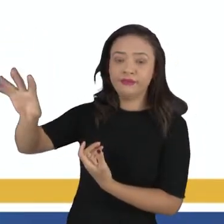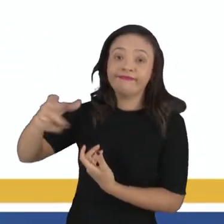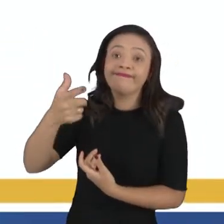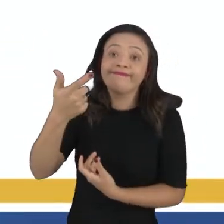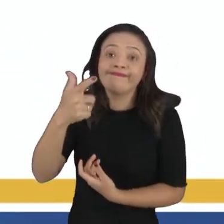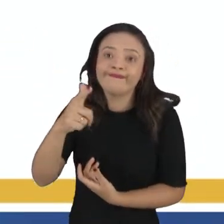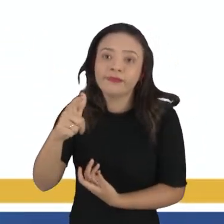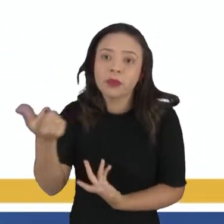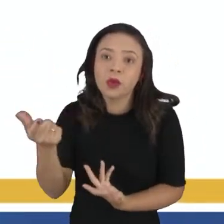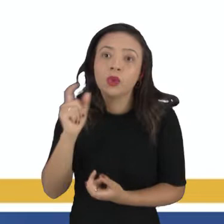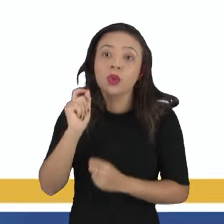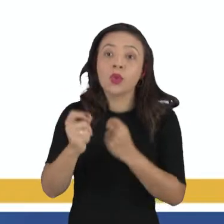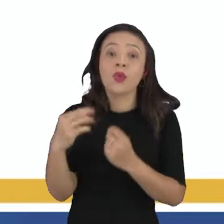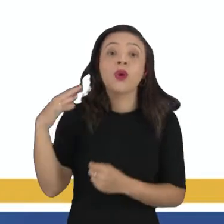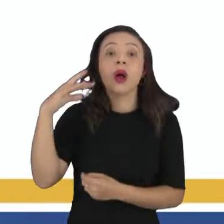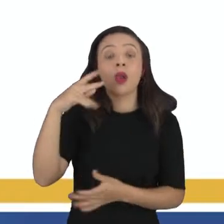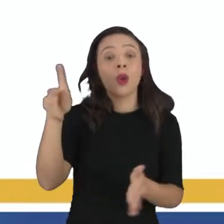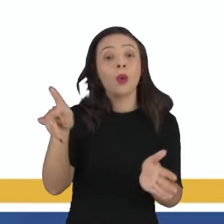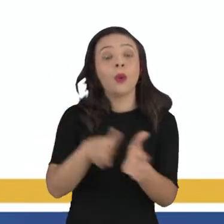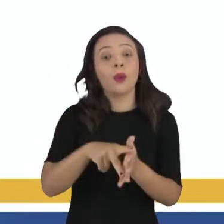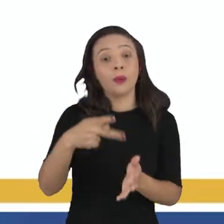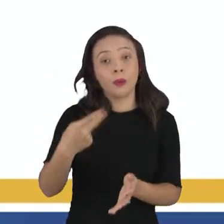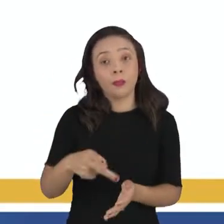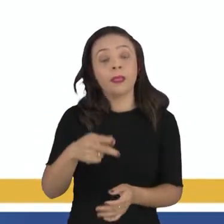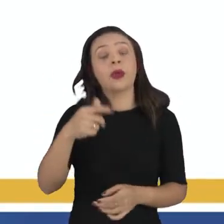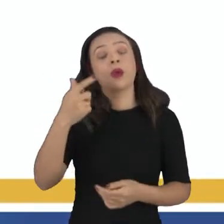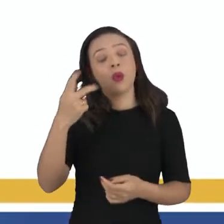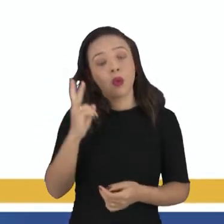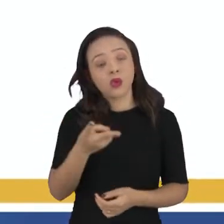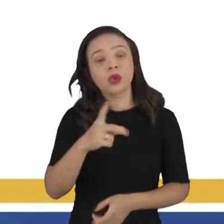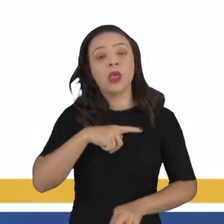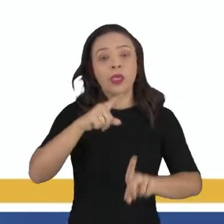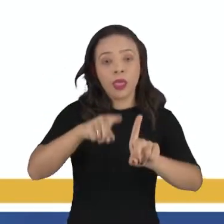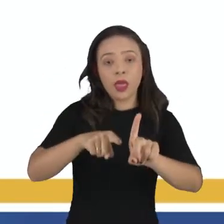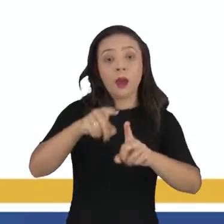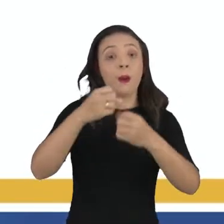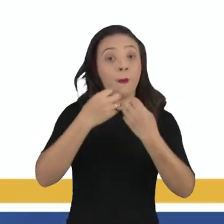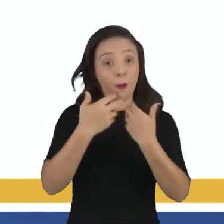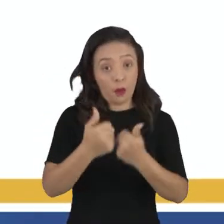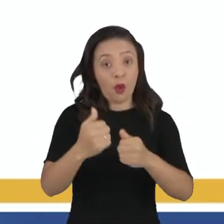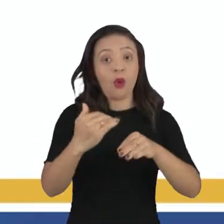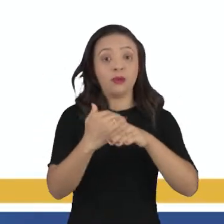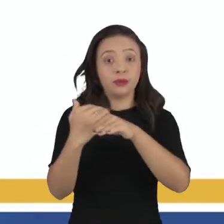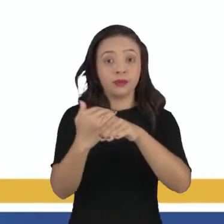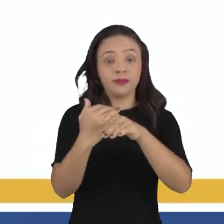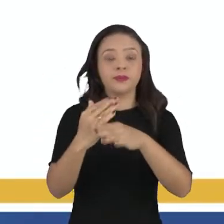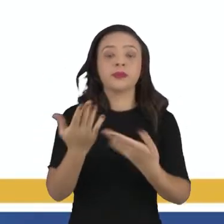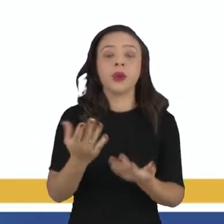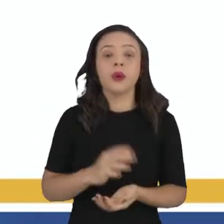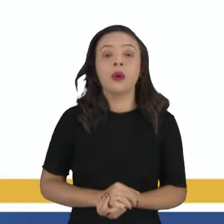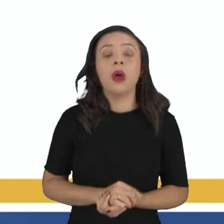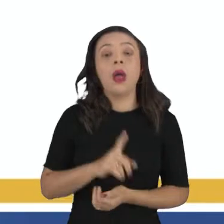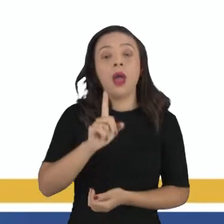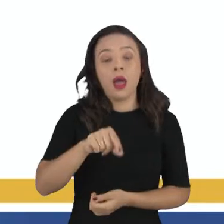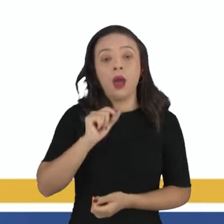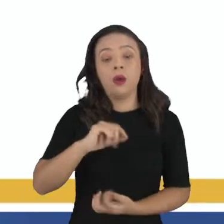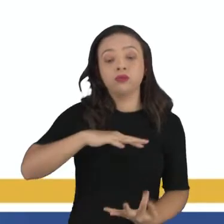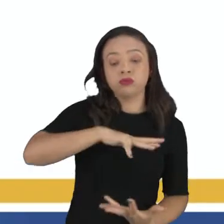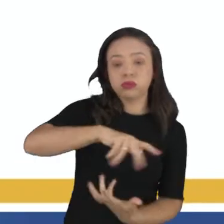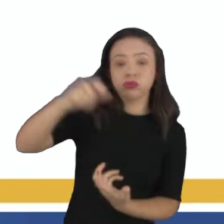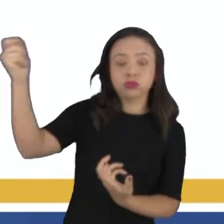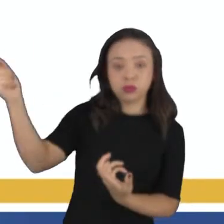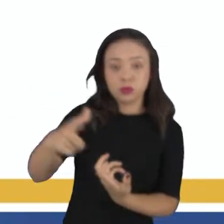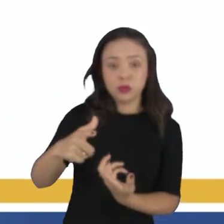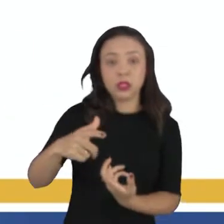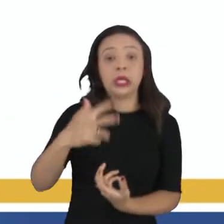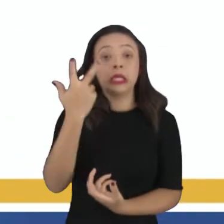sem essa luz do Sol, para manter a sua temperatura em níveis adequados. Então entendam, o efeito estufa ele é um processo natural e muito